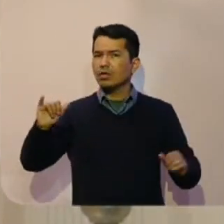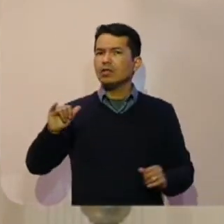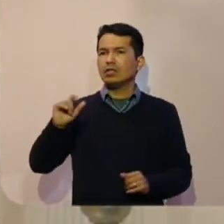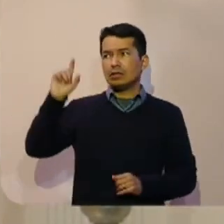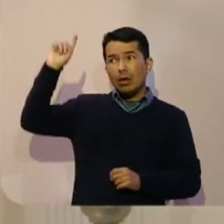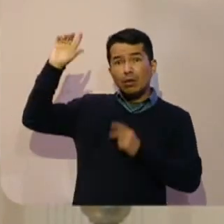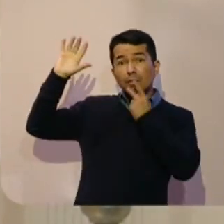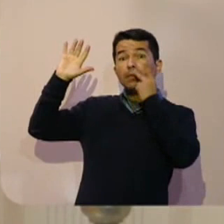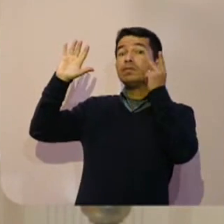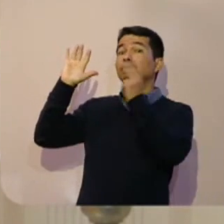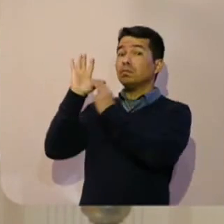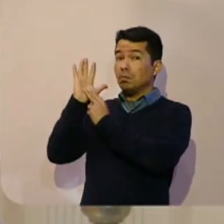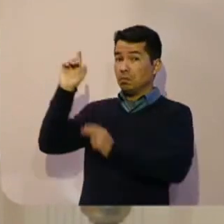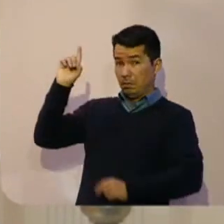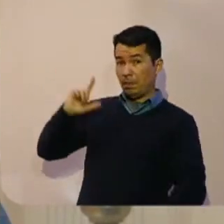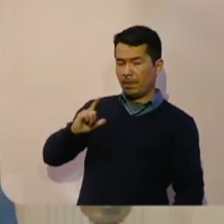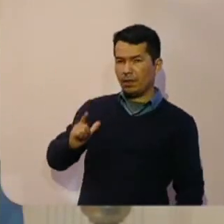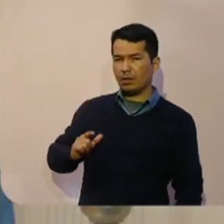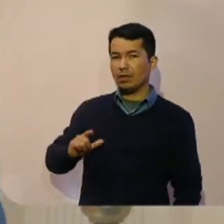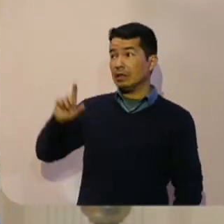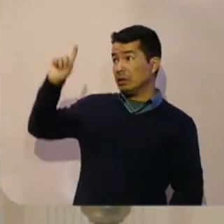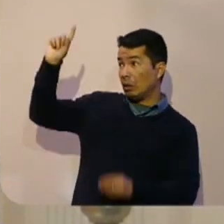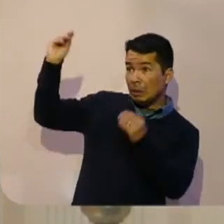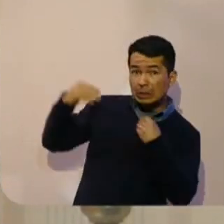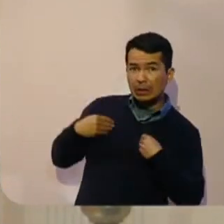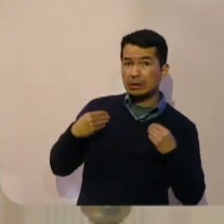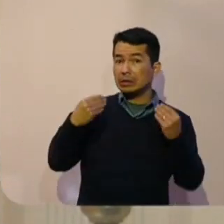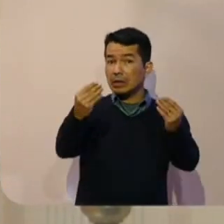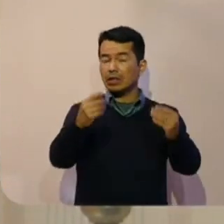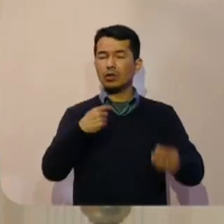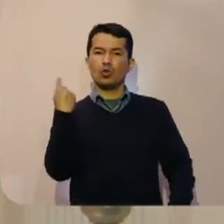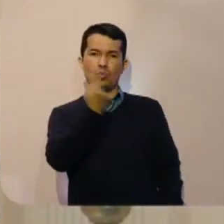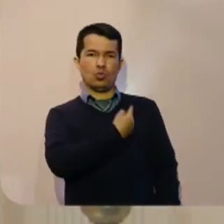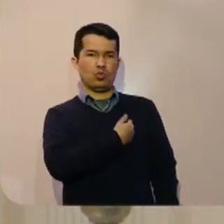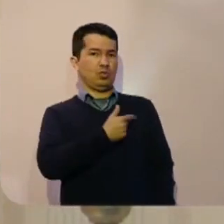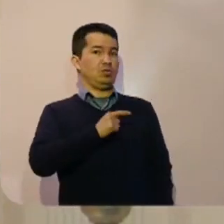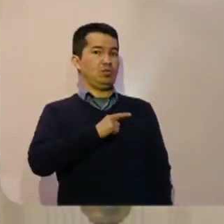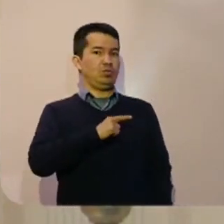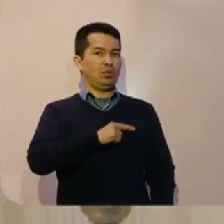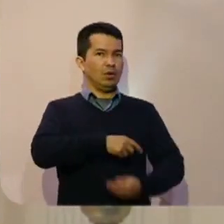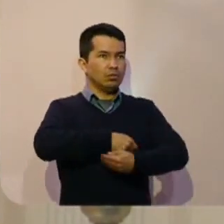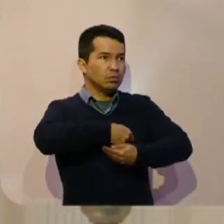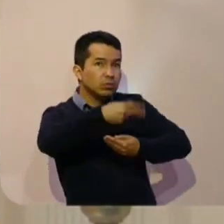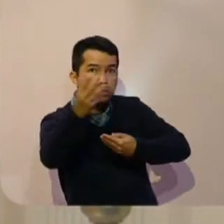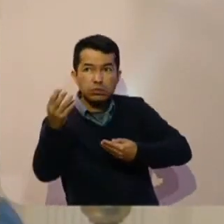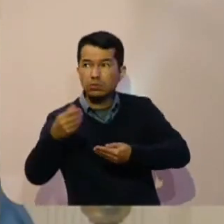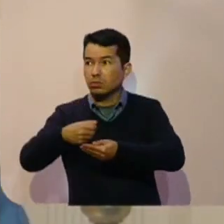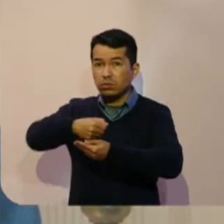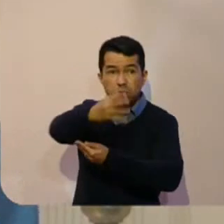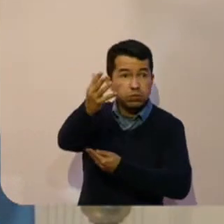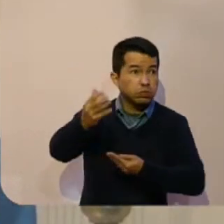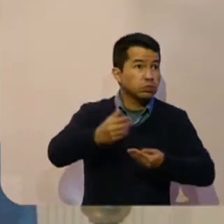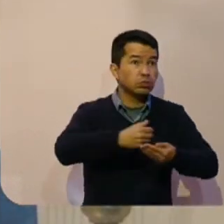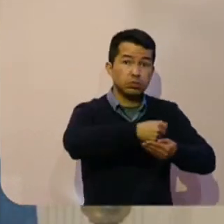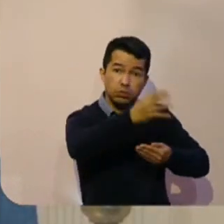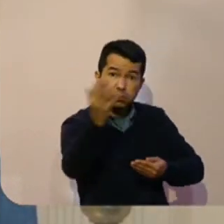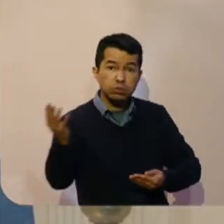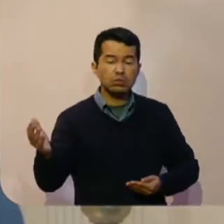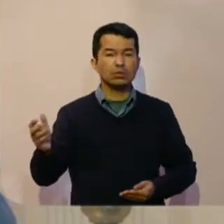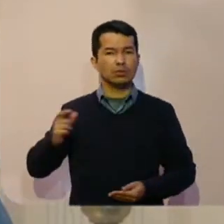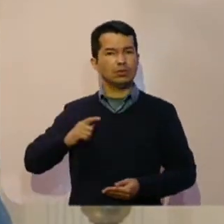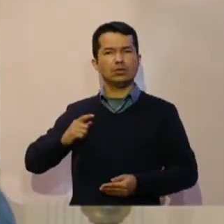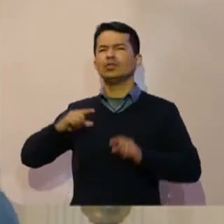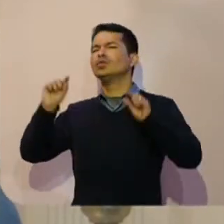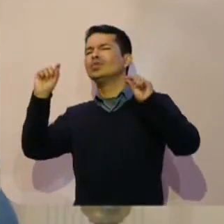você vai plantar. E eu vou abençoar essa semente que você plantou. E ela vai se